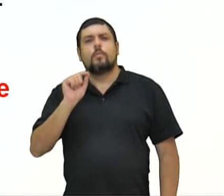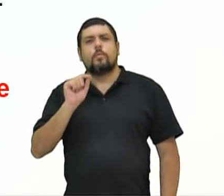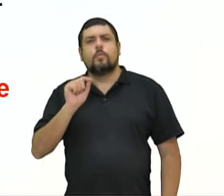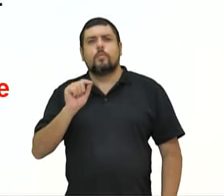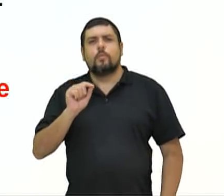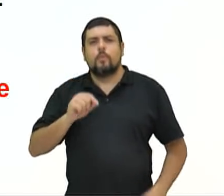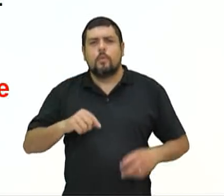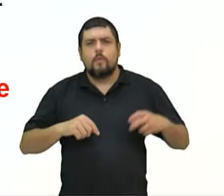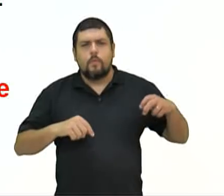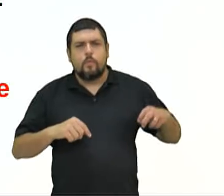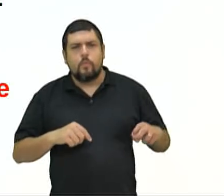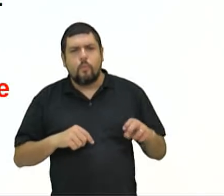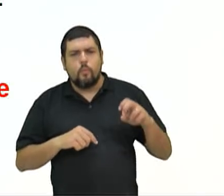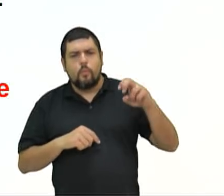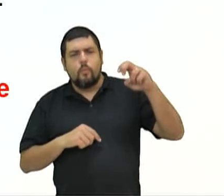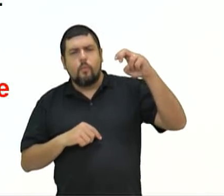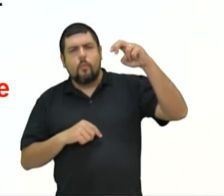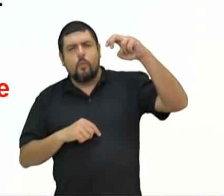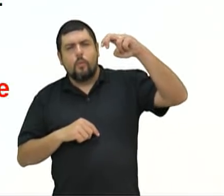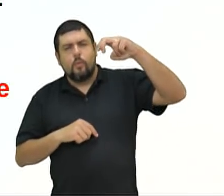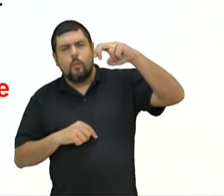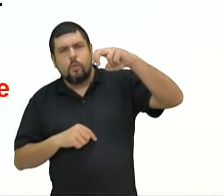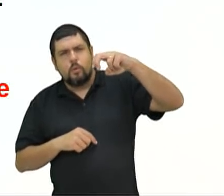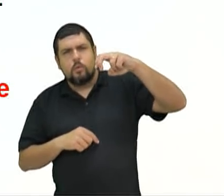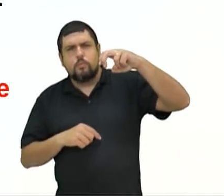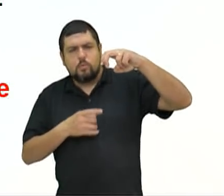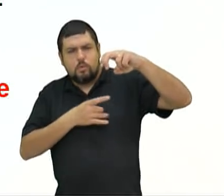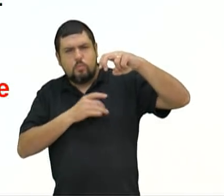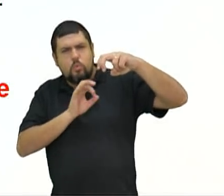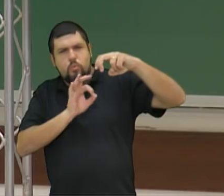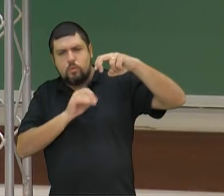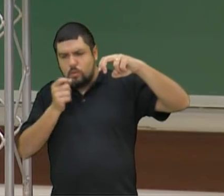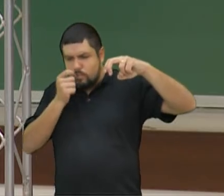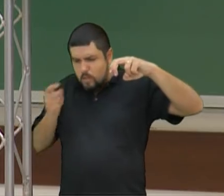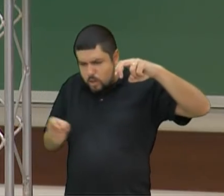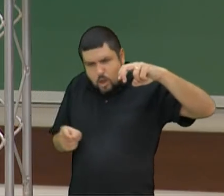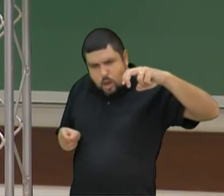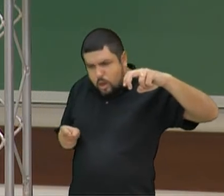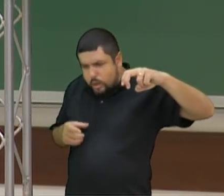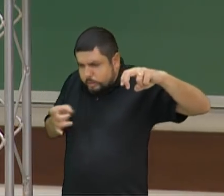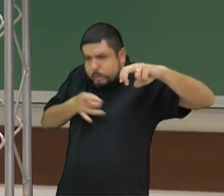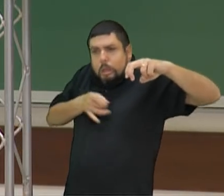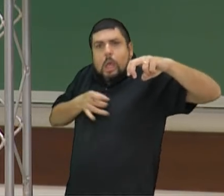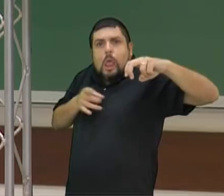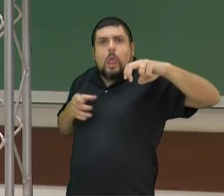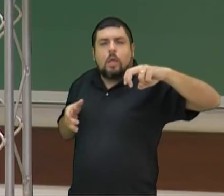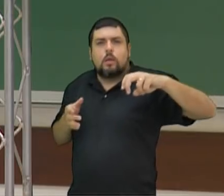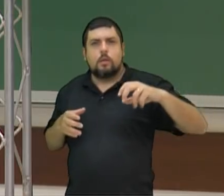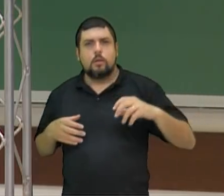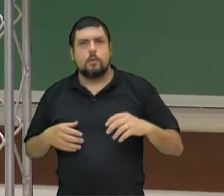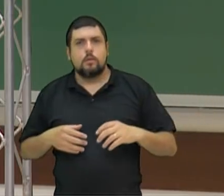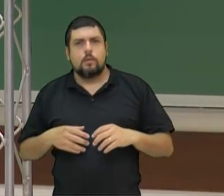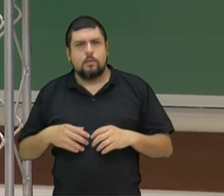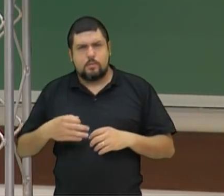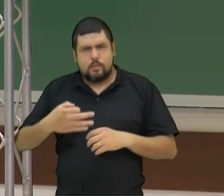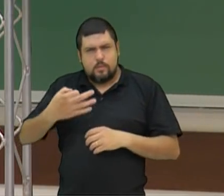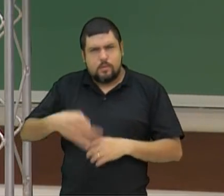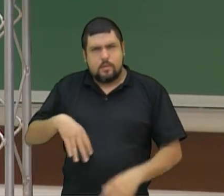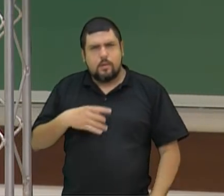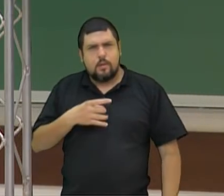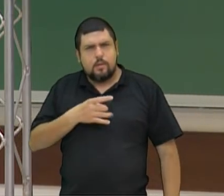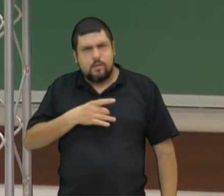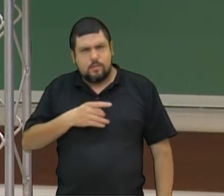de um rato do que de estar numa enorme montanha russa. Será que a Mônica está certa de ter medo de ratos? Fica